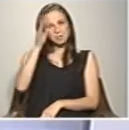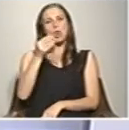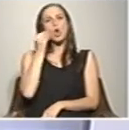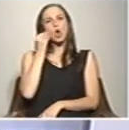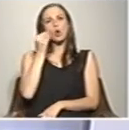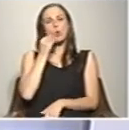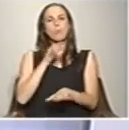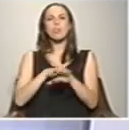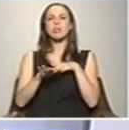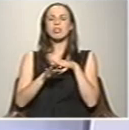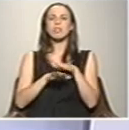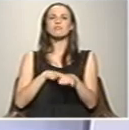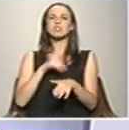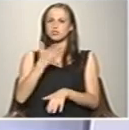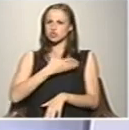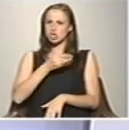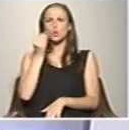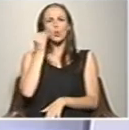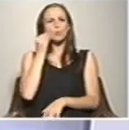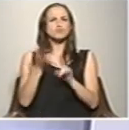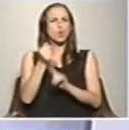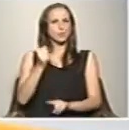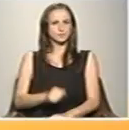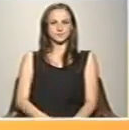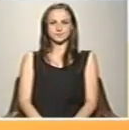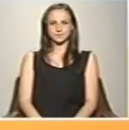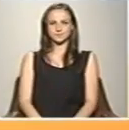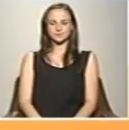devemos exercer esses direitos. Vamos ver.